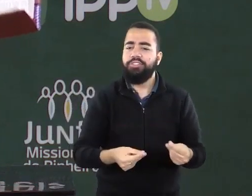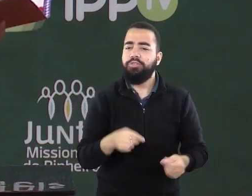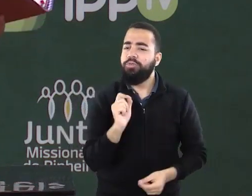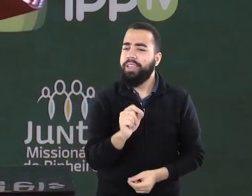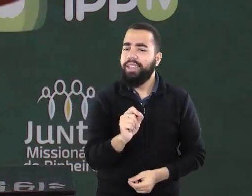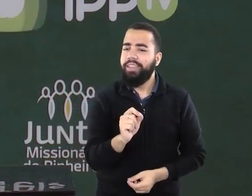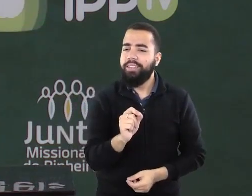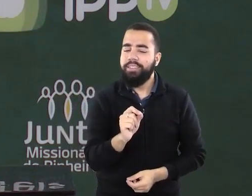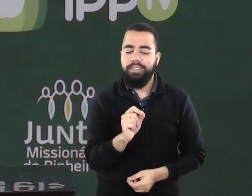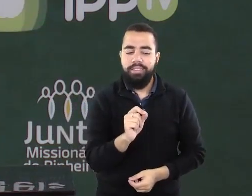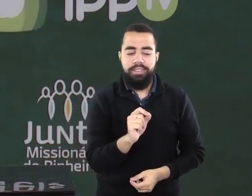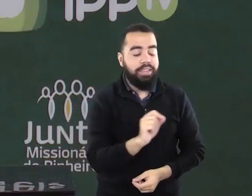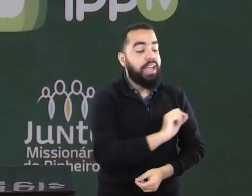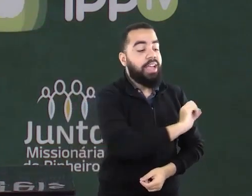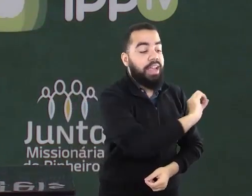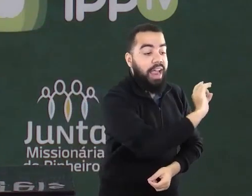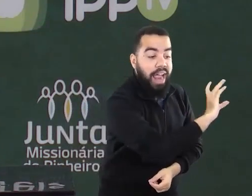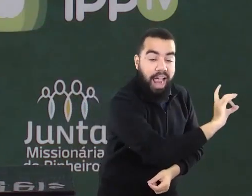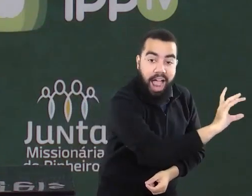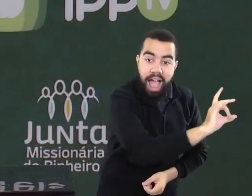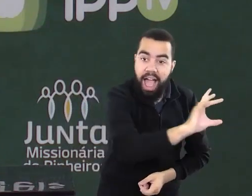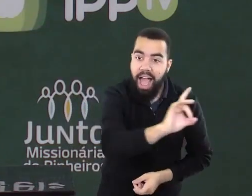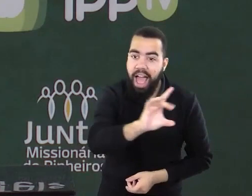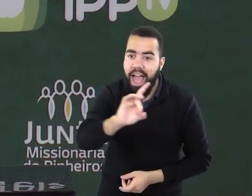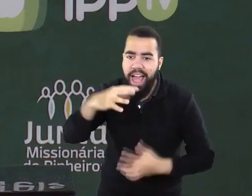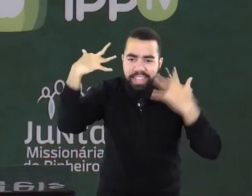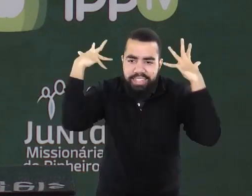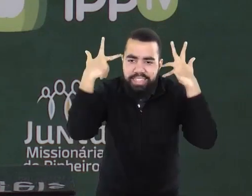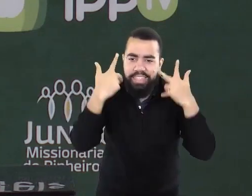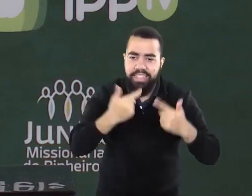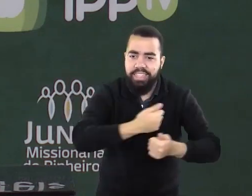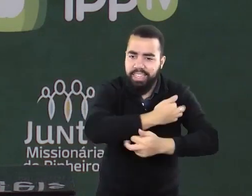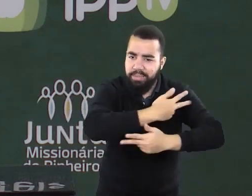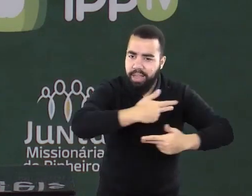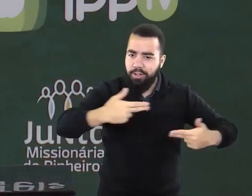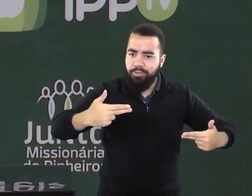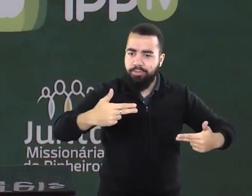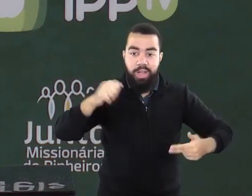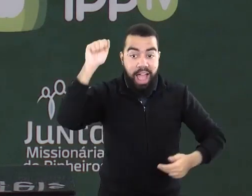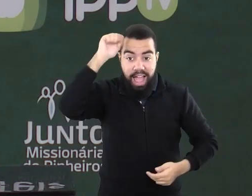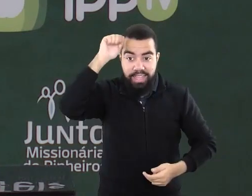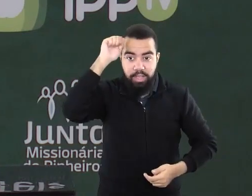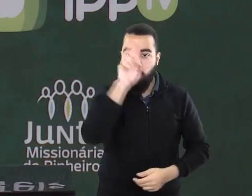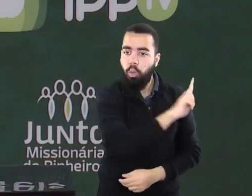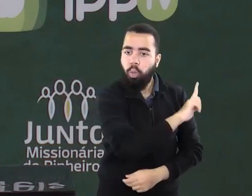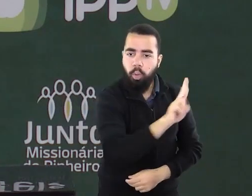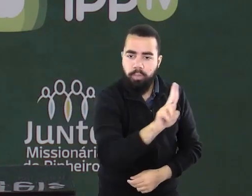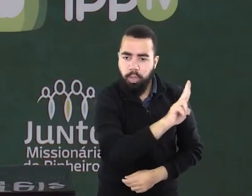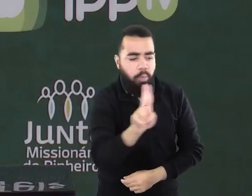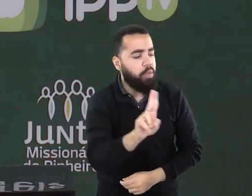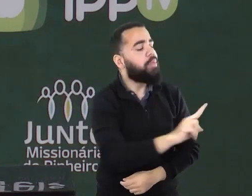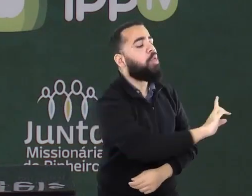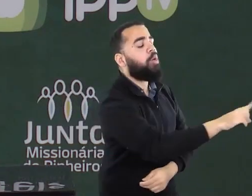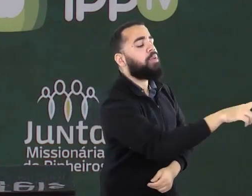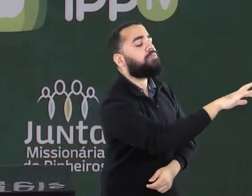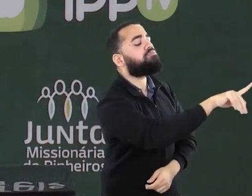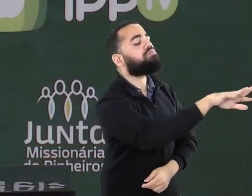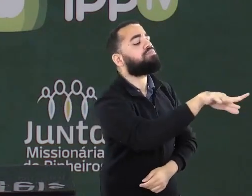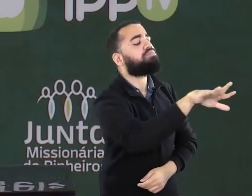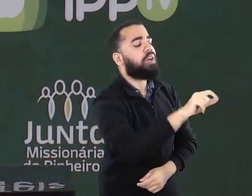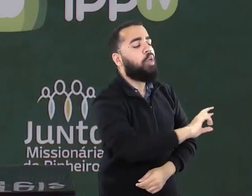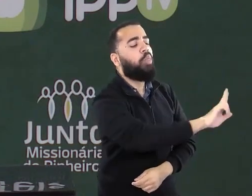de batizar cada ser criado pelo seu próprio nome. Entretanto, depois